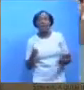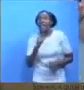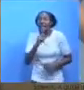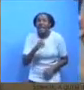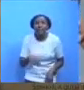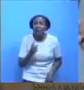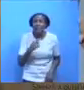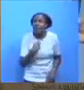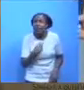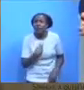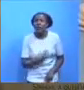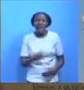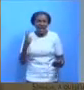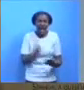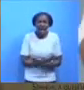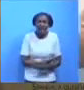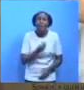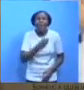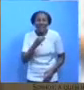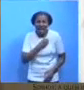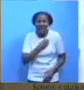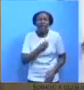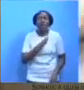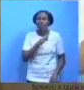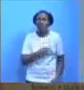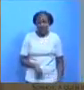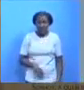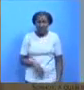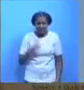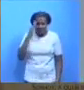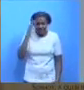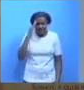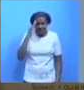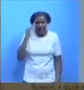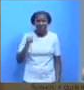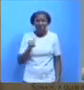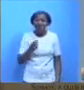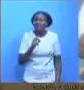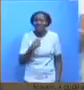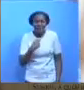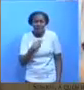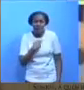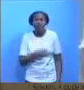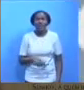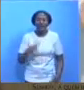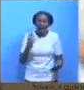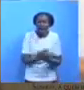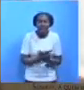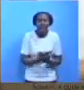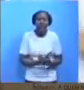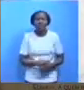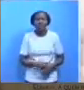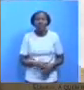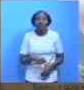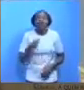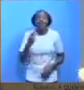Alguém fez uma coisa que não agrada? Alguém fez uma coisa que você não quis, que você não gostou? Alguém machucou você? Abra o seu coração. Vamos rezar